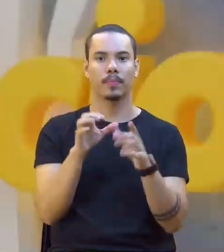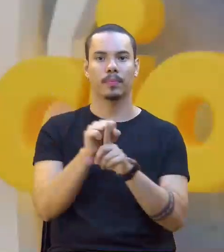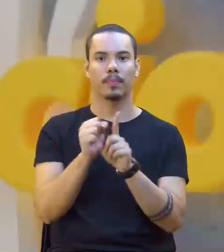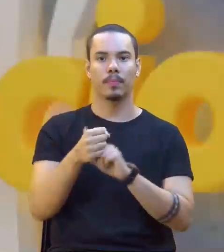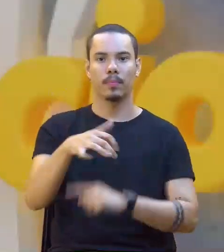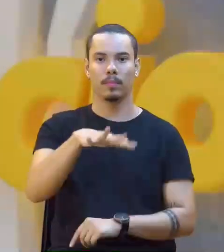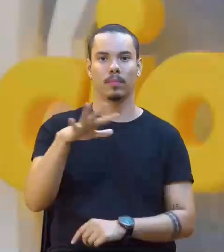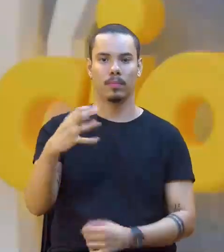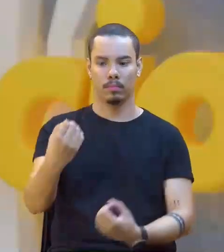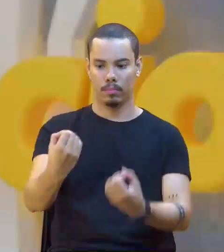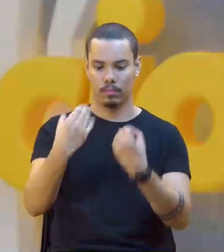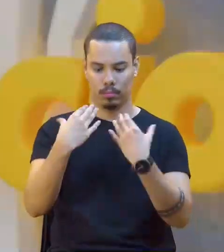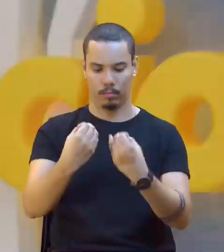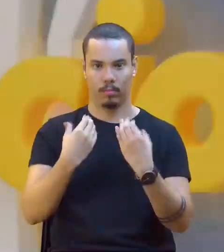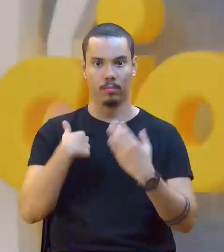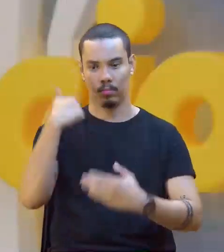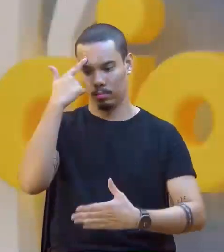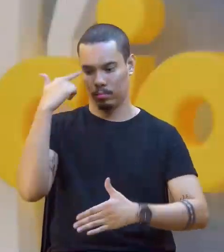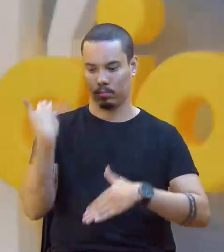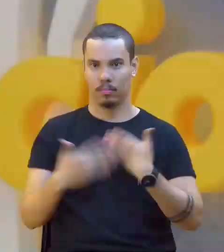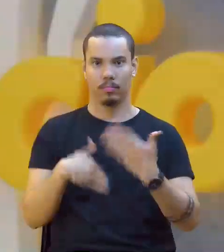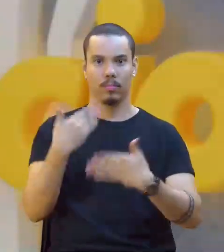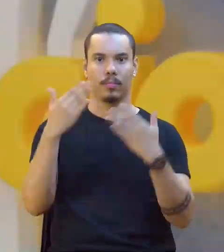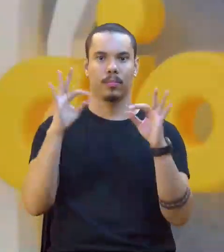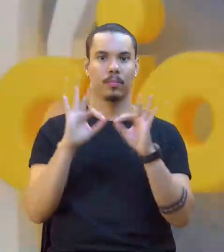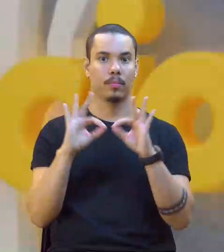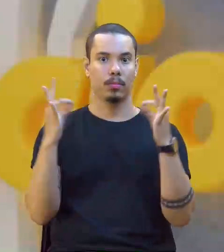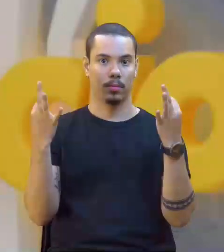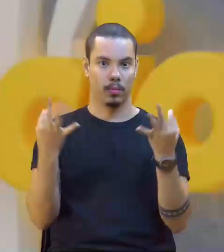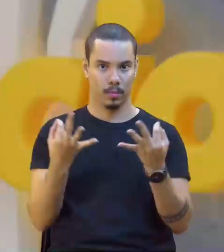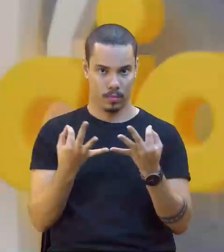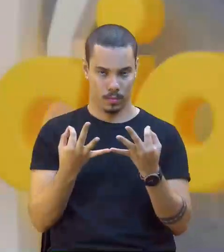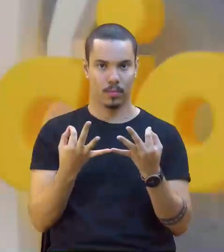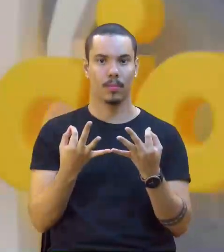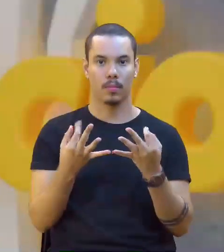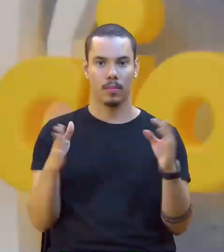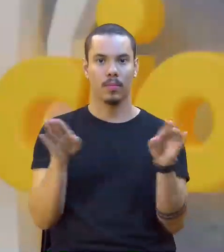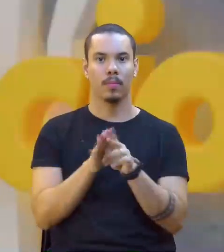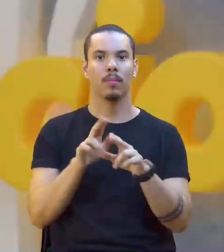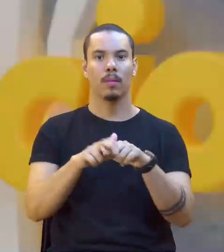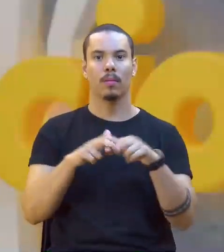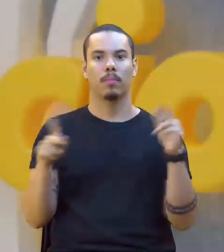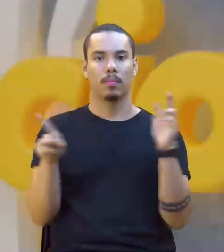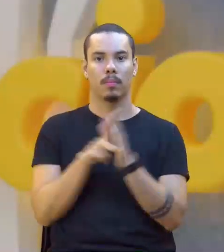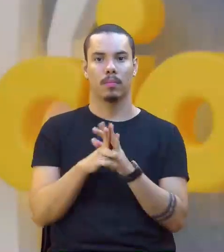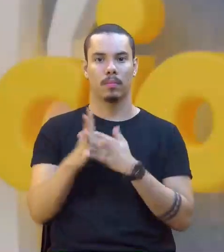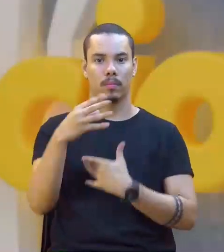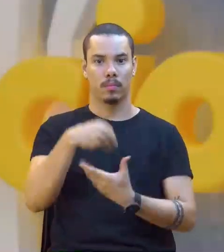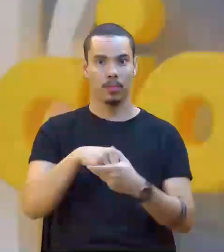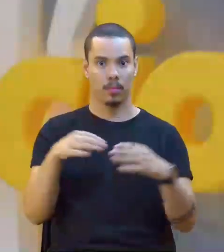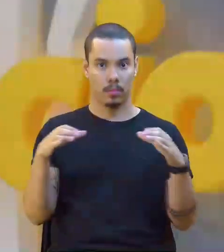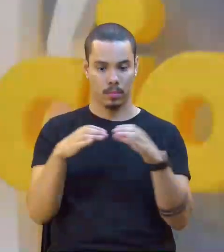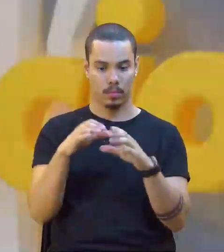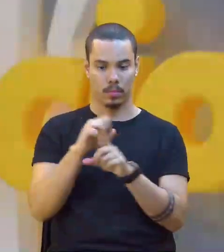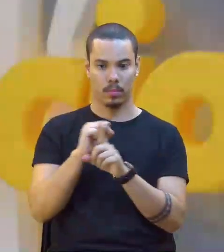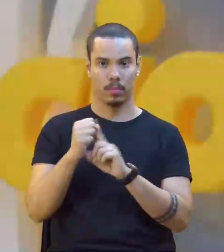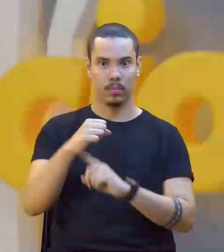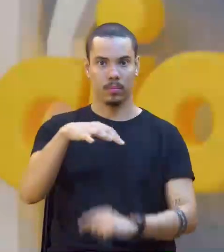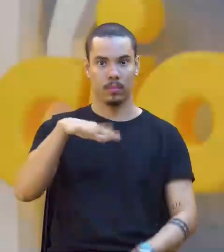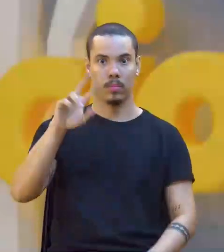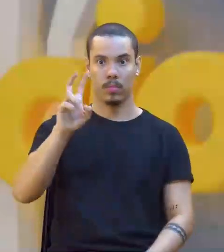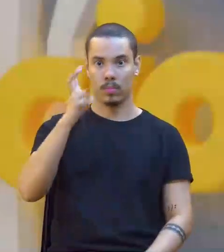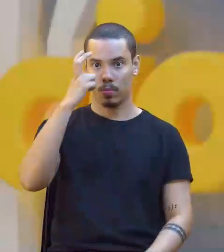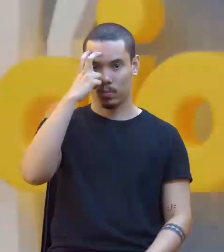ser quem eu sou, com a minha família, né? Então, que faz parte de um grupo social que tem uma cultura.